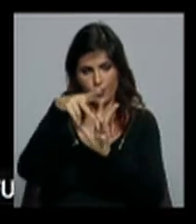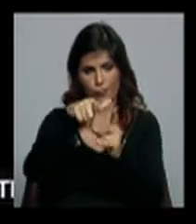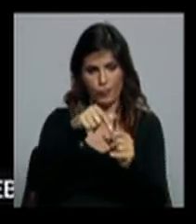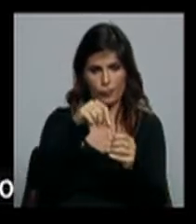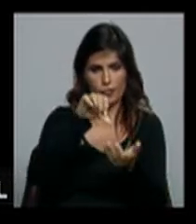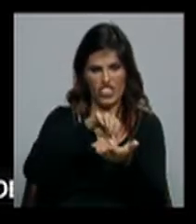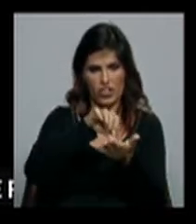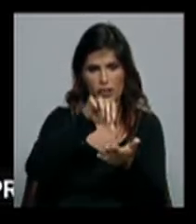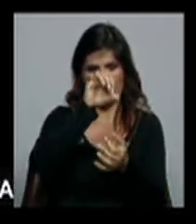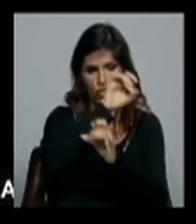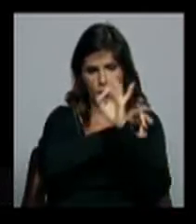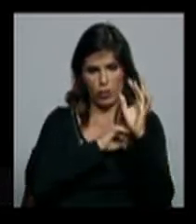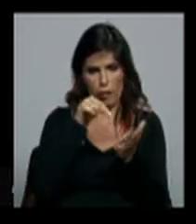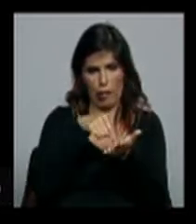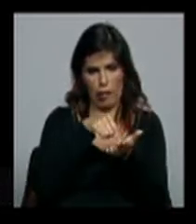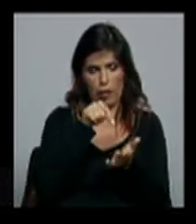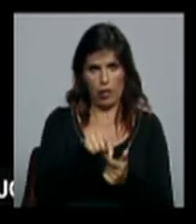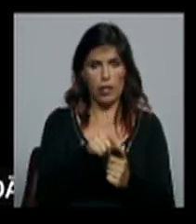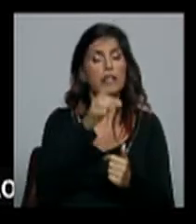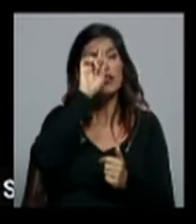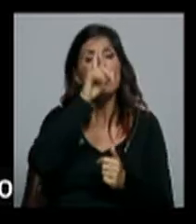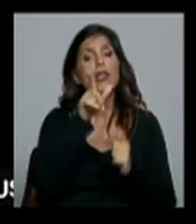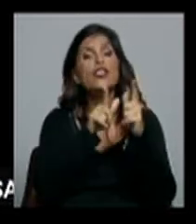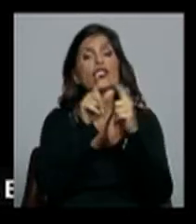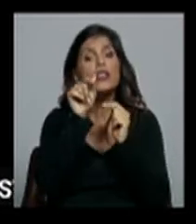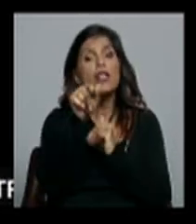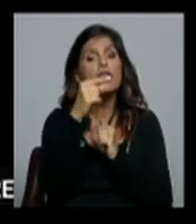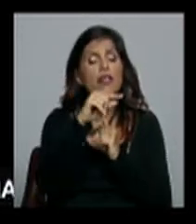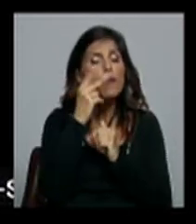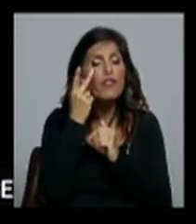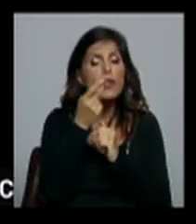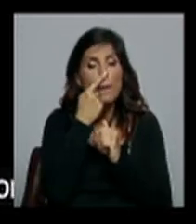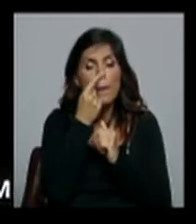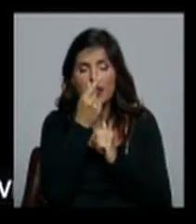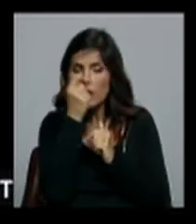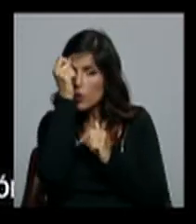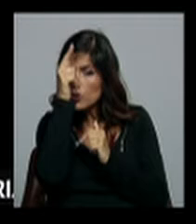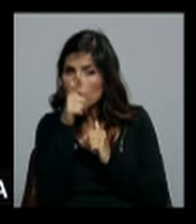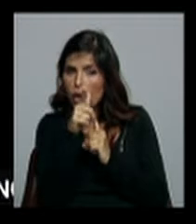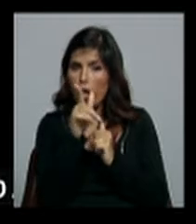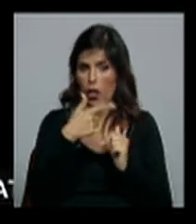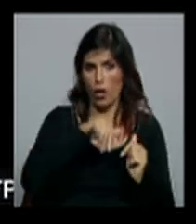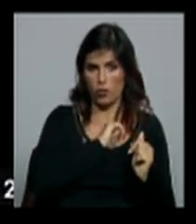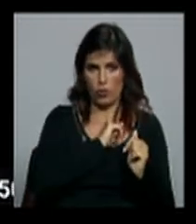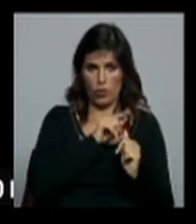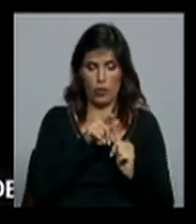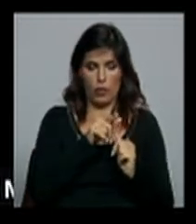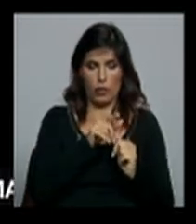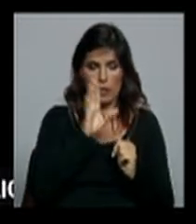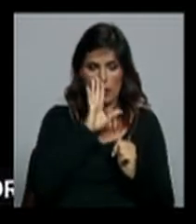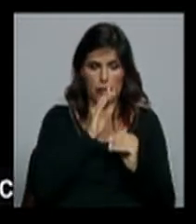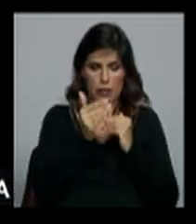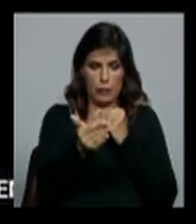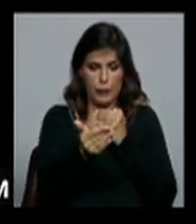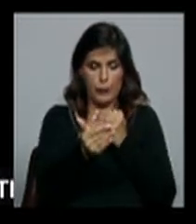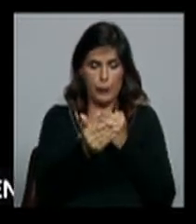central que está ali, e nós sabemos que aquela estrela vai ter uma vida muito parecida com o nosso próprio Sol, ou seja, quando se aproximar mais do fim da sua